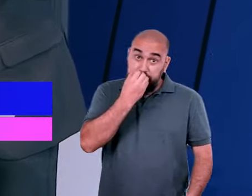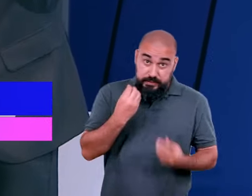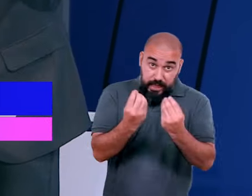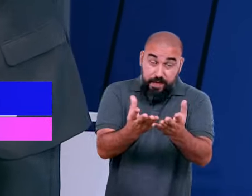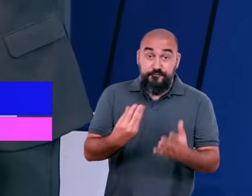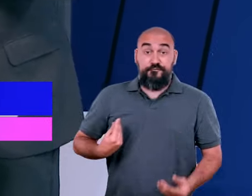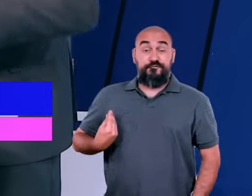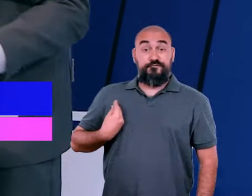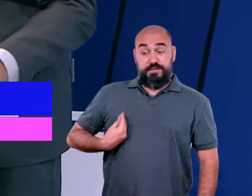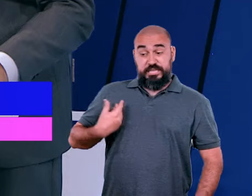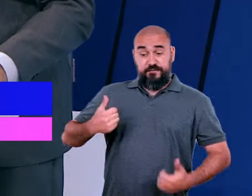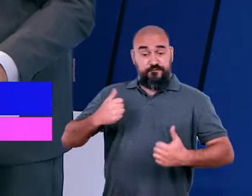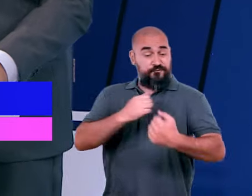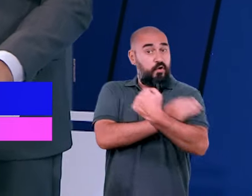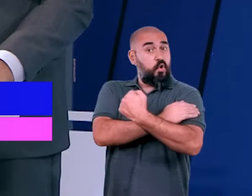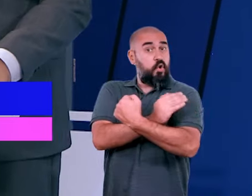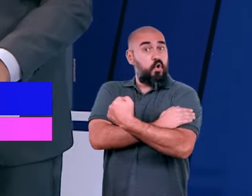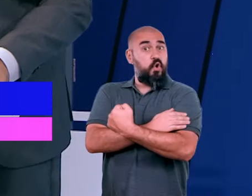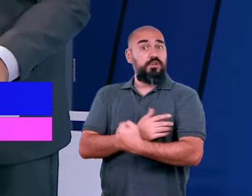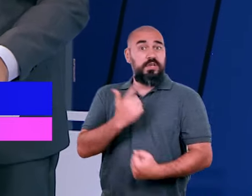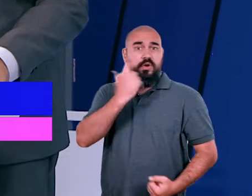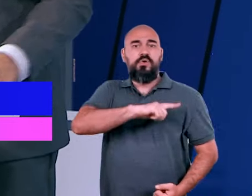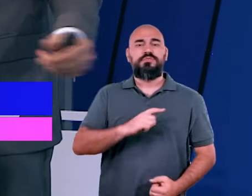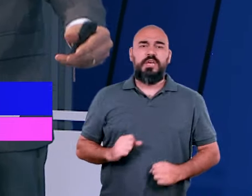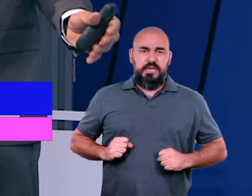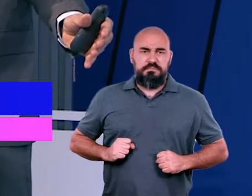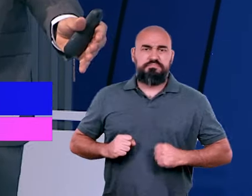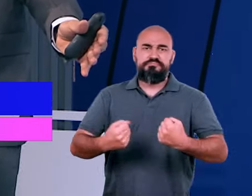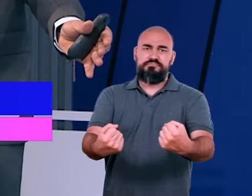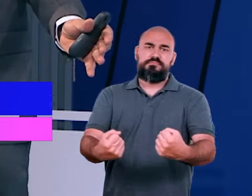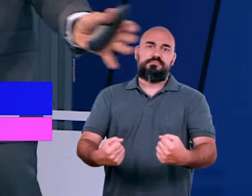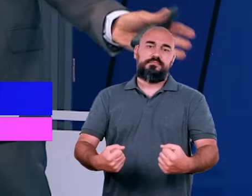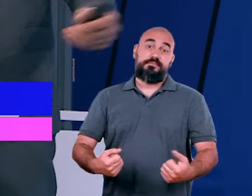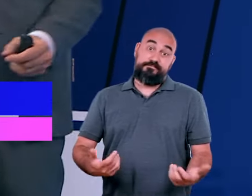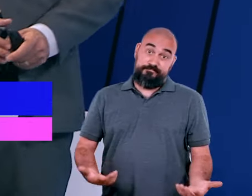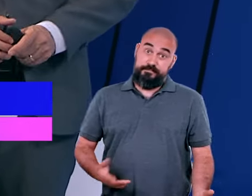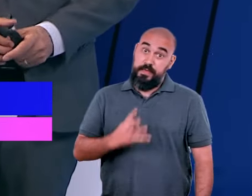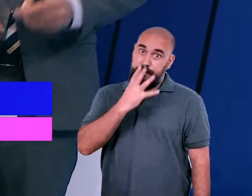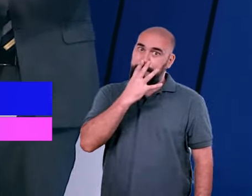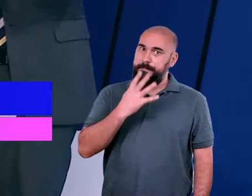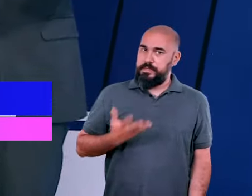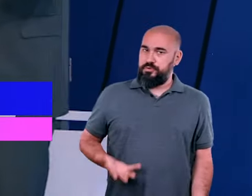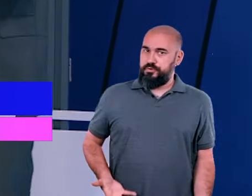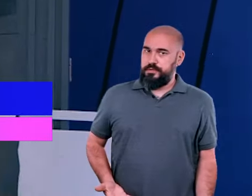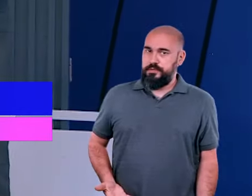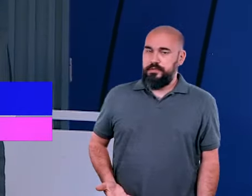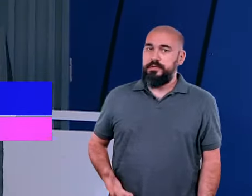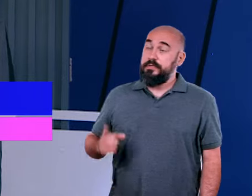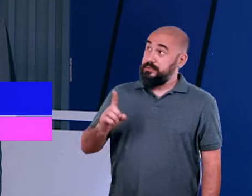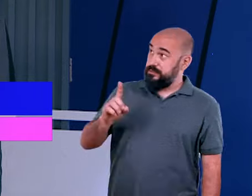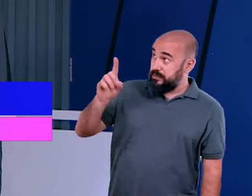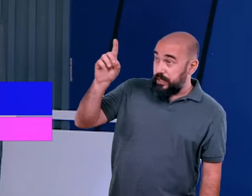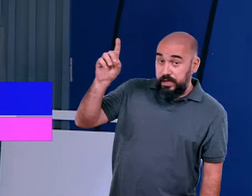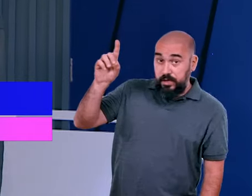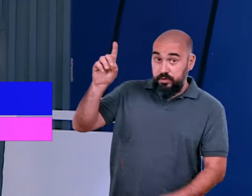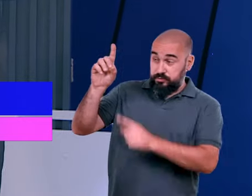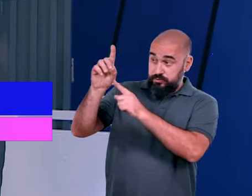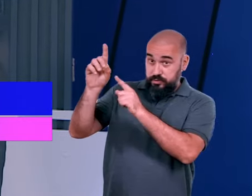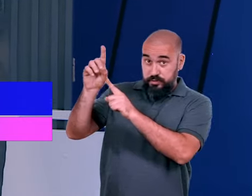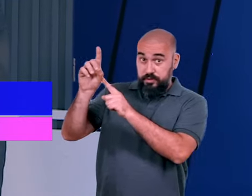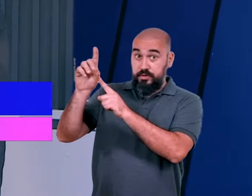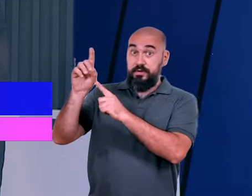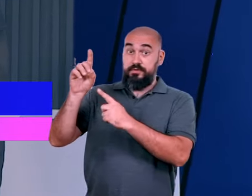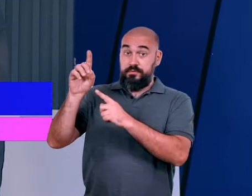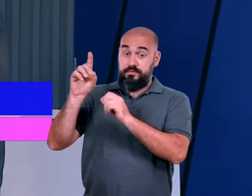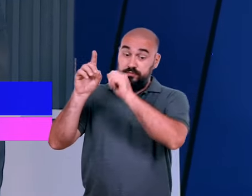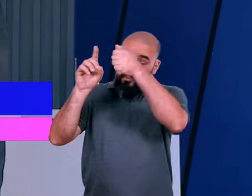para concluir a tarefa que Ele espera. Isso é algo impressionante, porque Deus, Ele nos